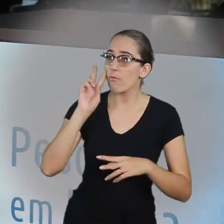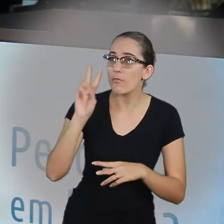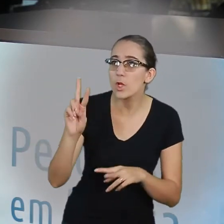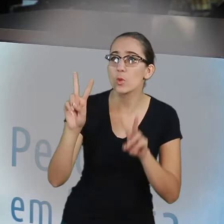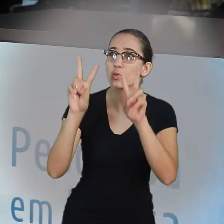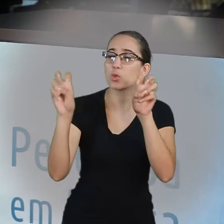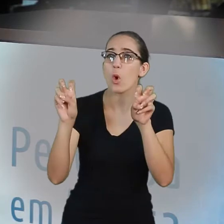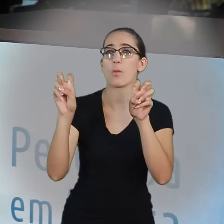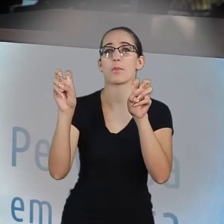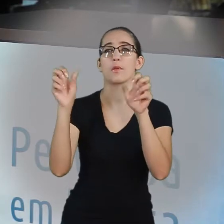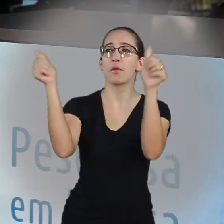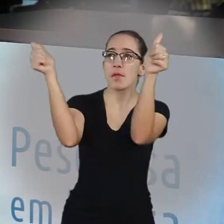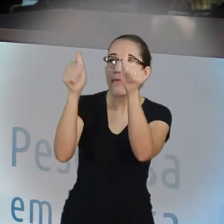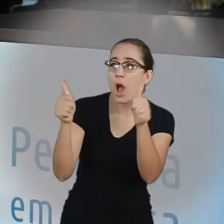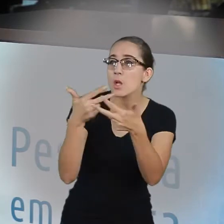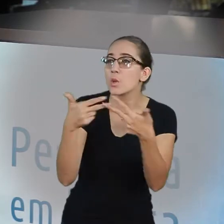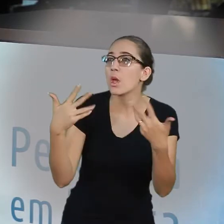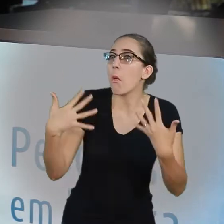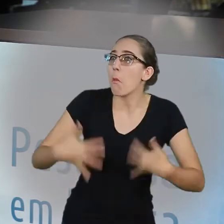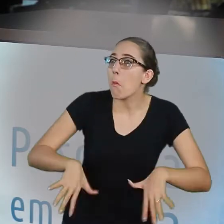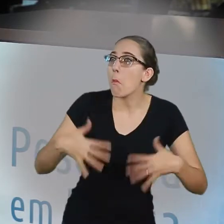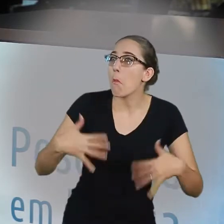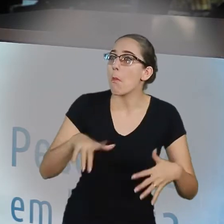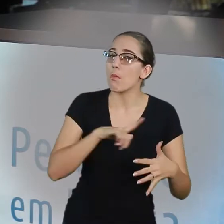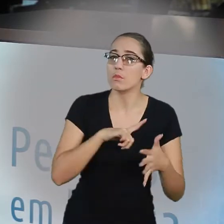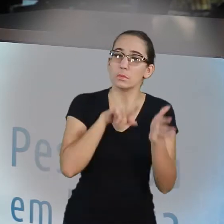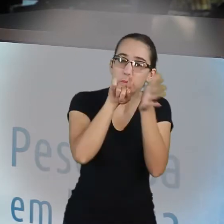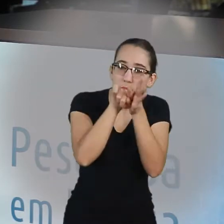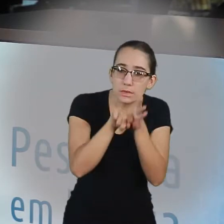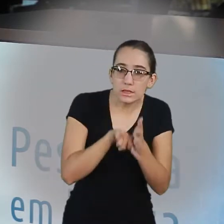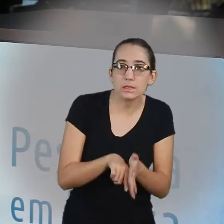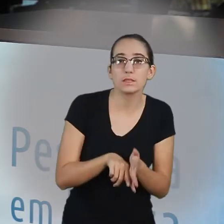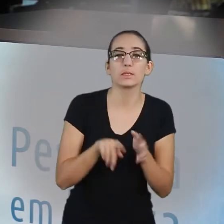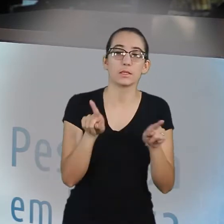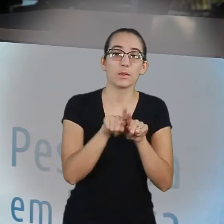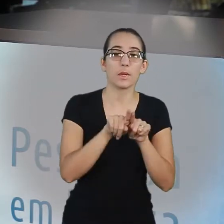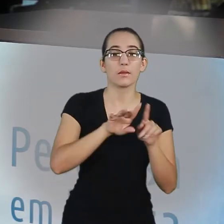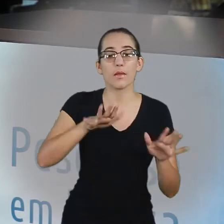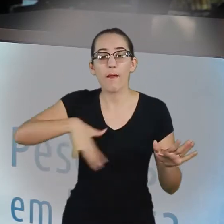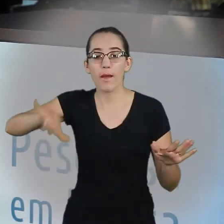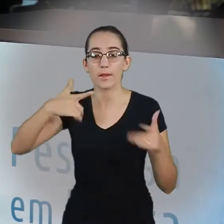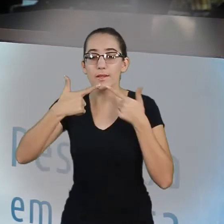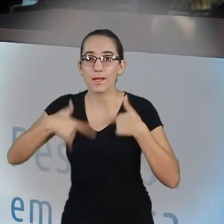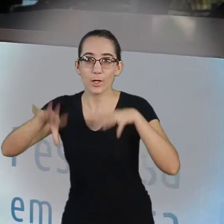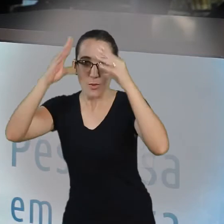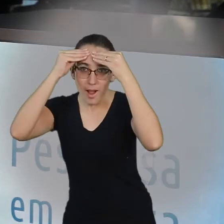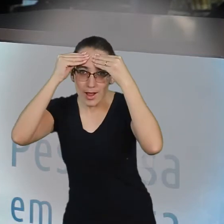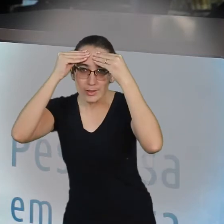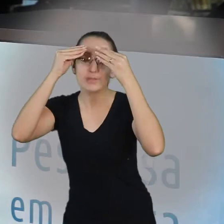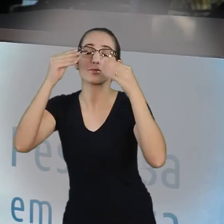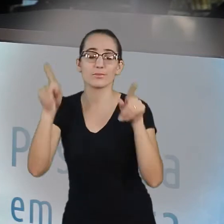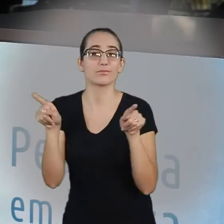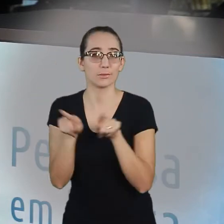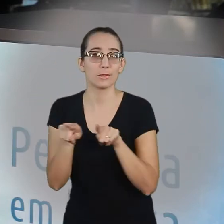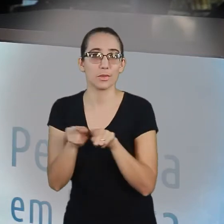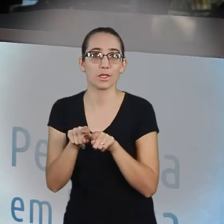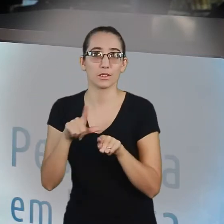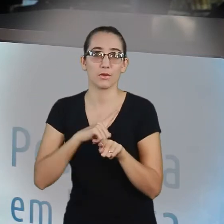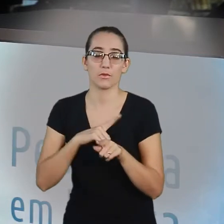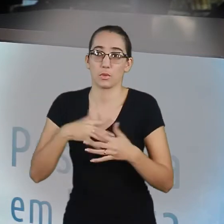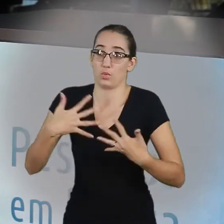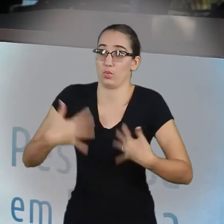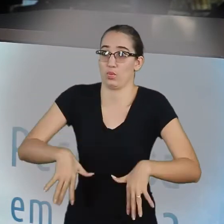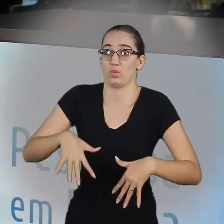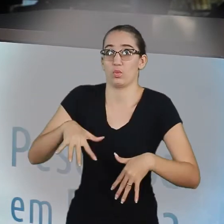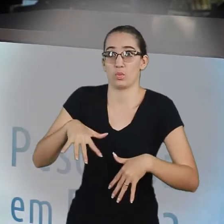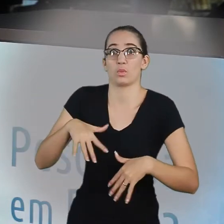imagens, na tradução automática de linguagens, enfim, em inúmeras áreas, o